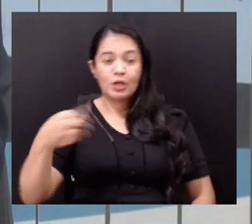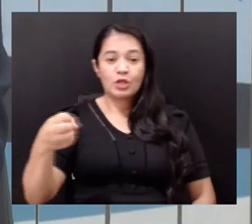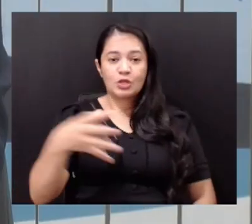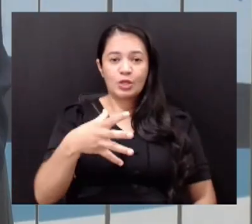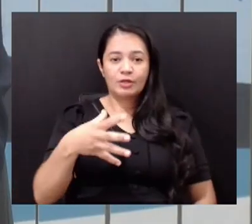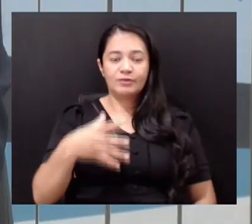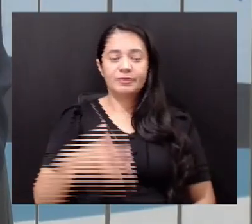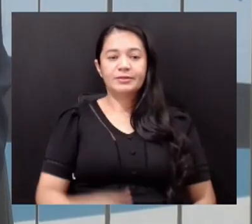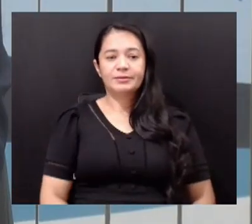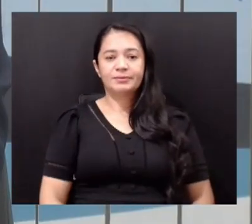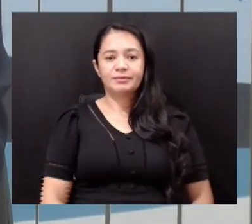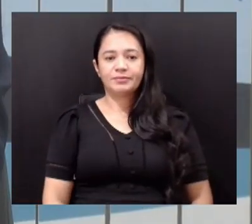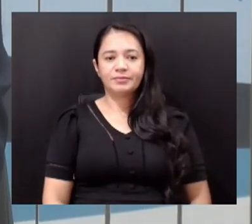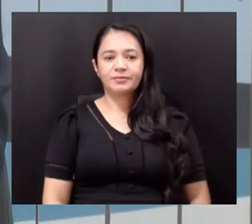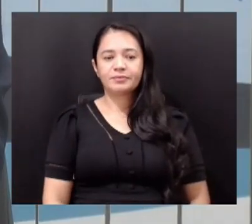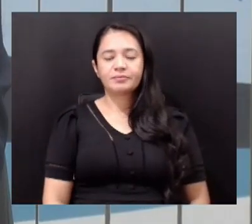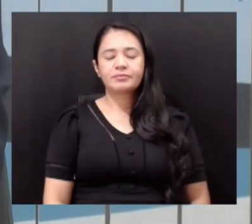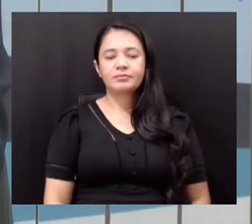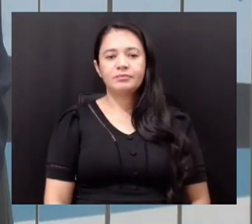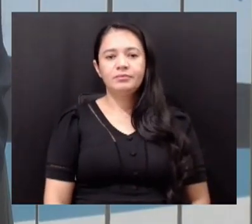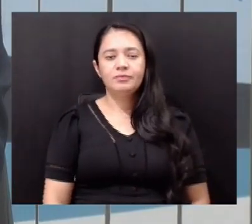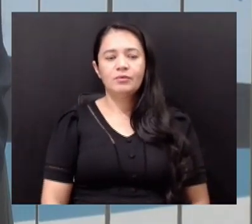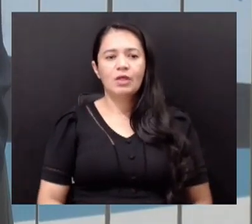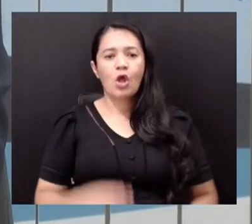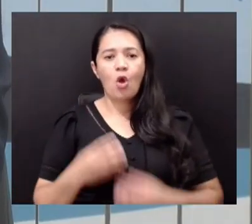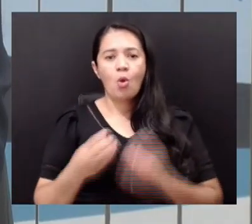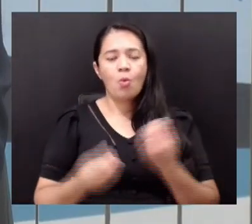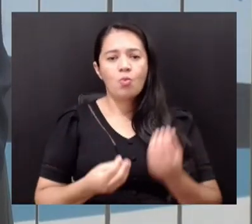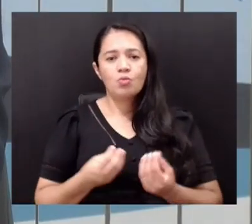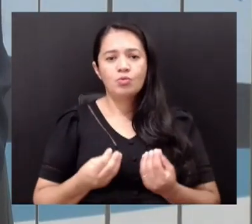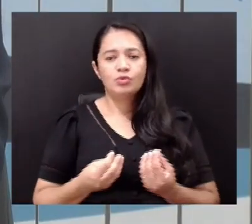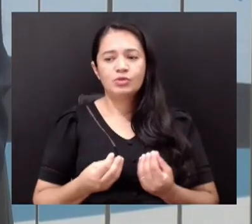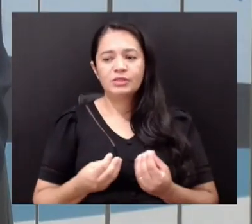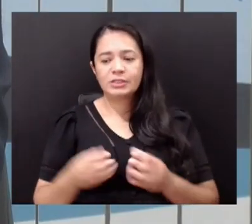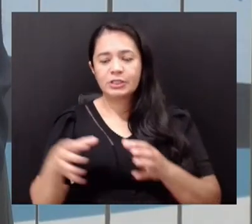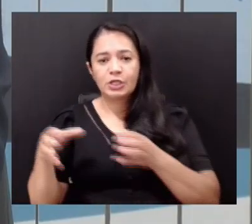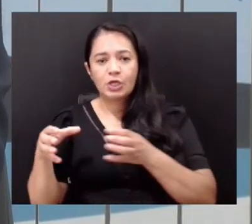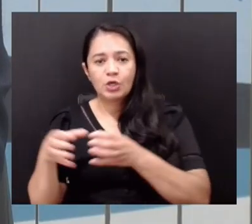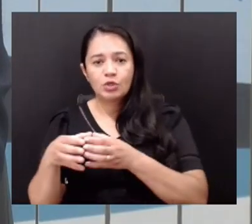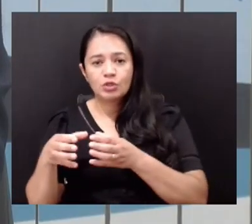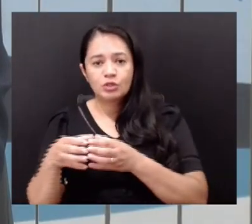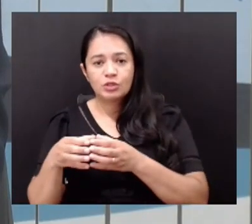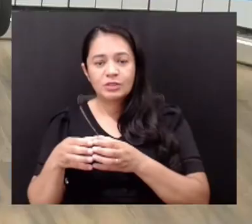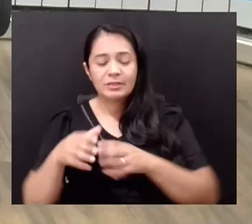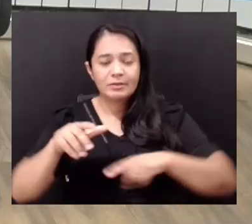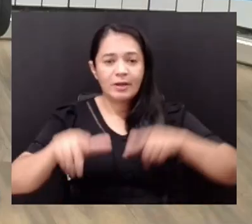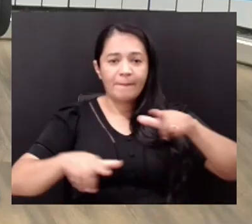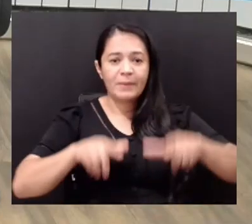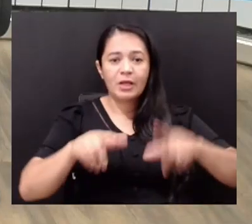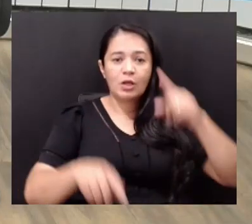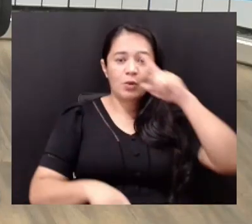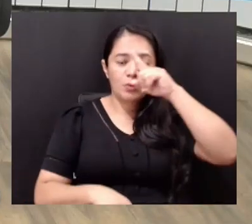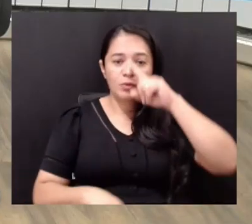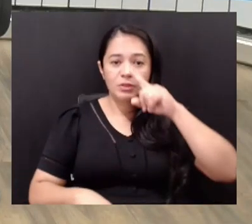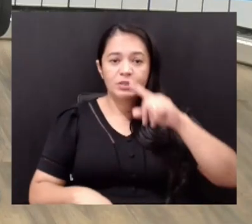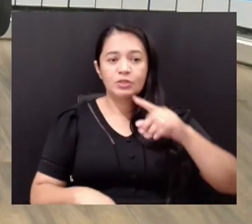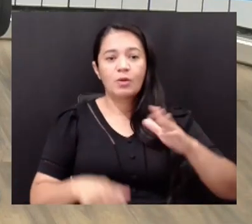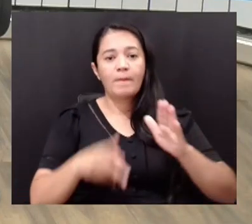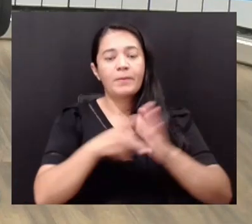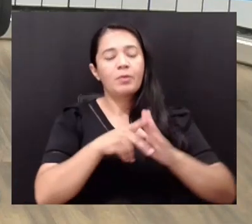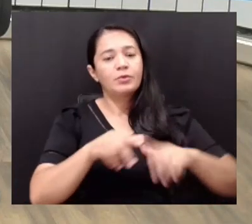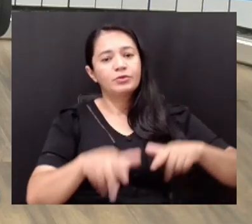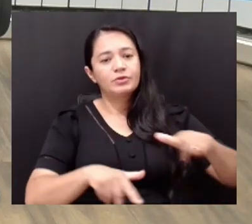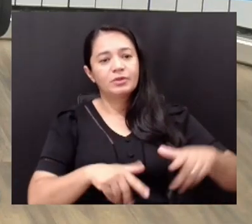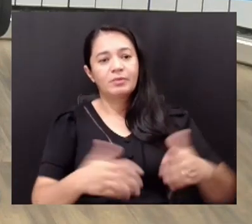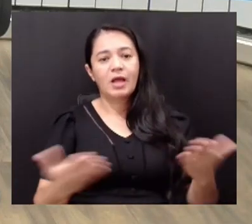as organizações lidam com os riscos ocupacionais? Agora a gente inclui a saúde mental. Então,